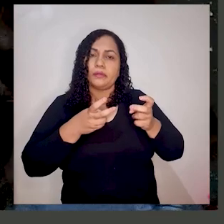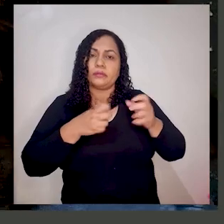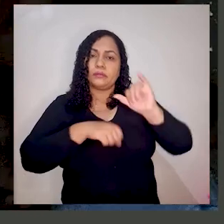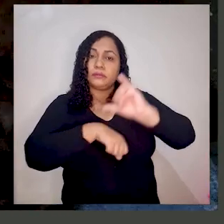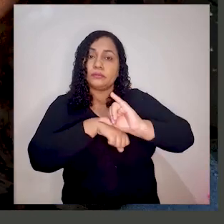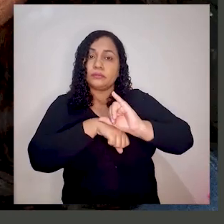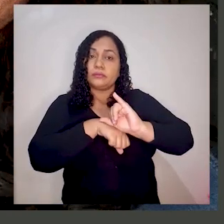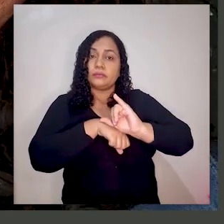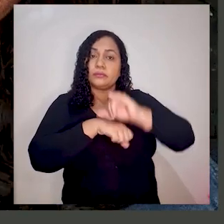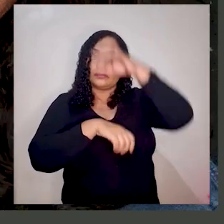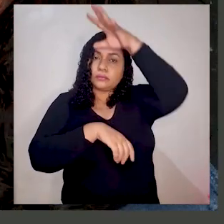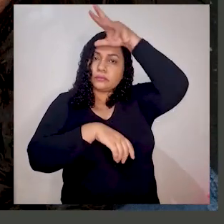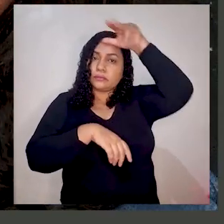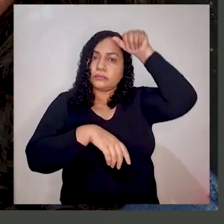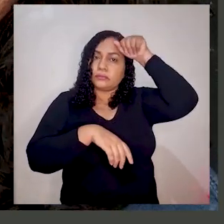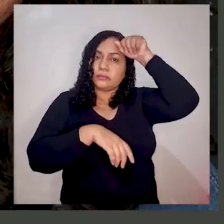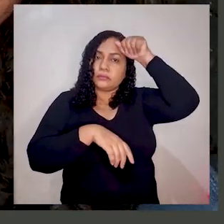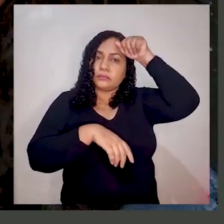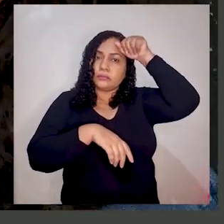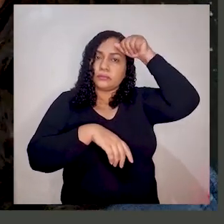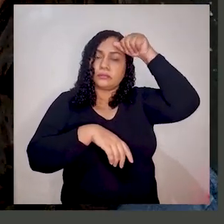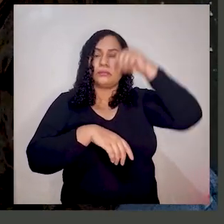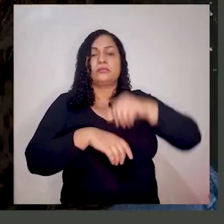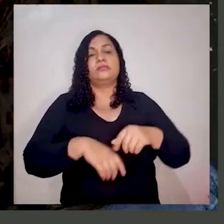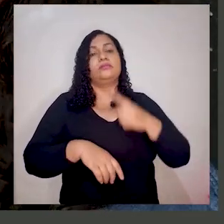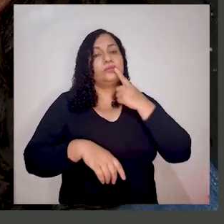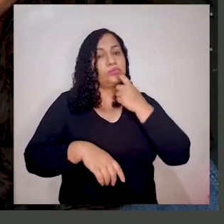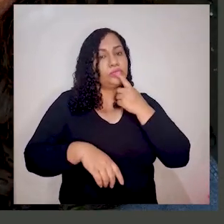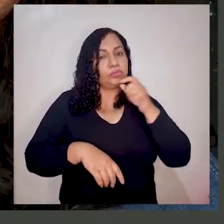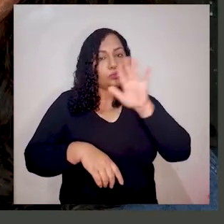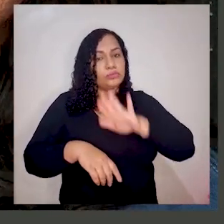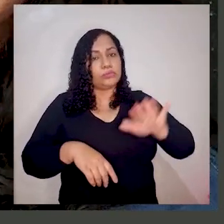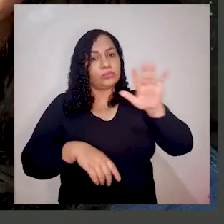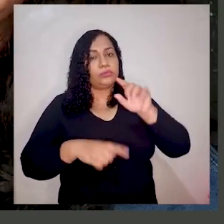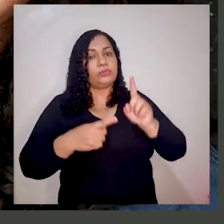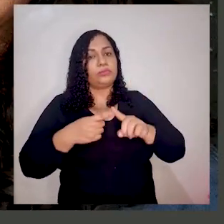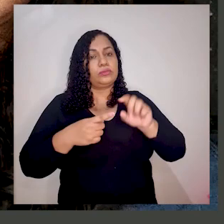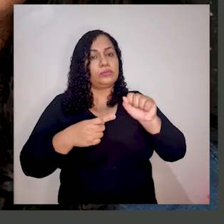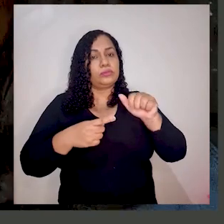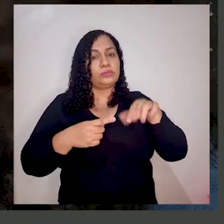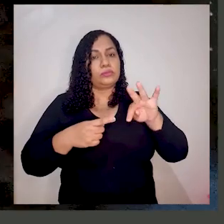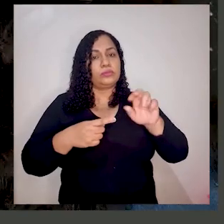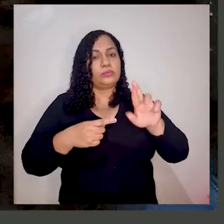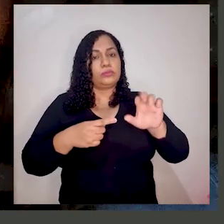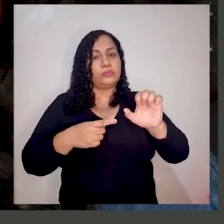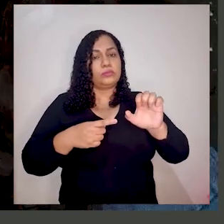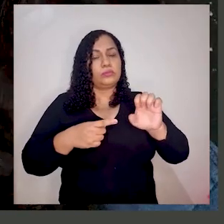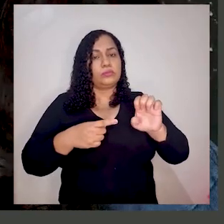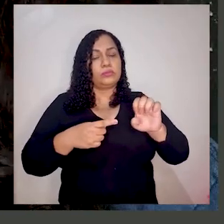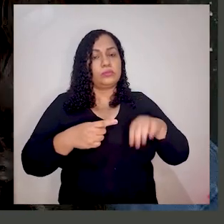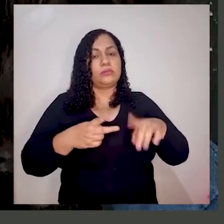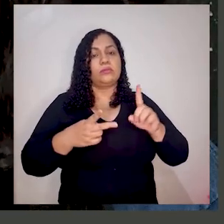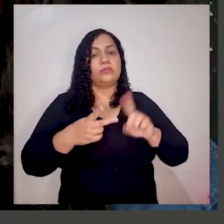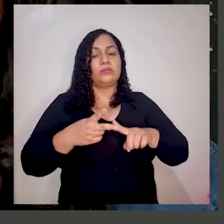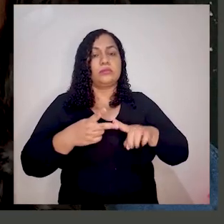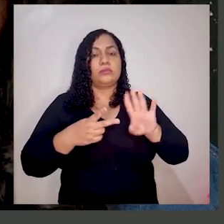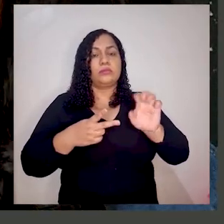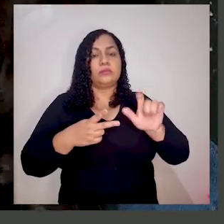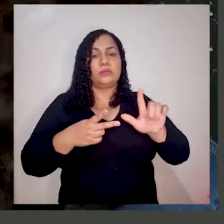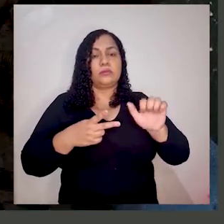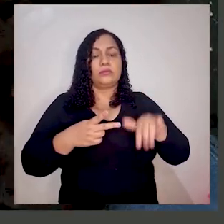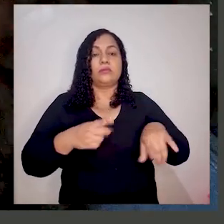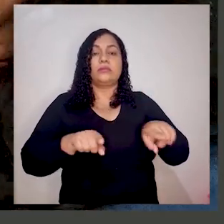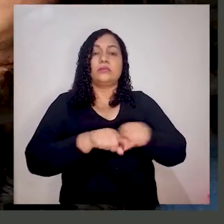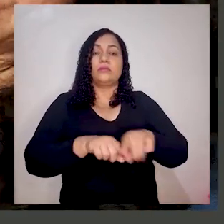que a capital do Amazonas, Manaus, está vermelhinho, né? Região de Santarém, região aqui de Belém, aqui mais para o norte.